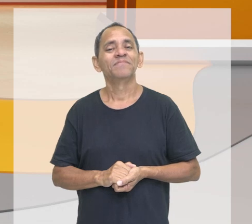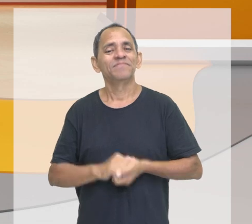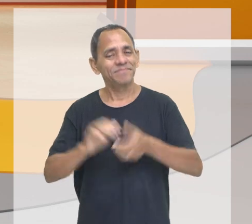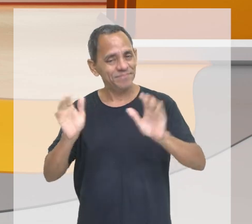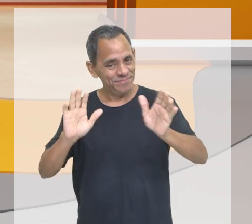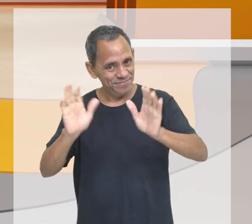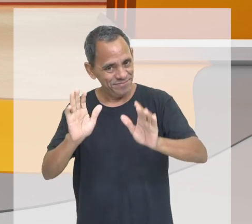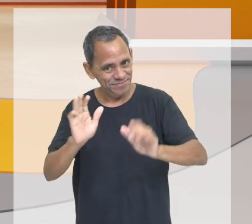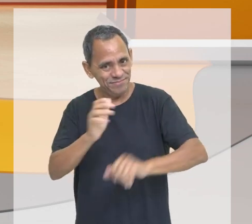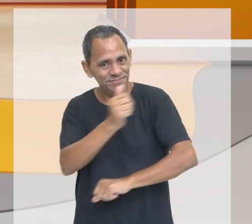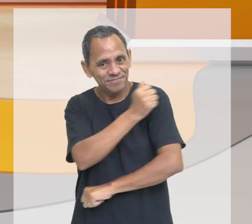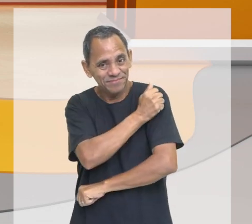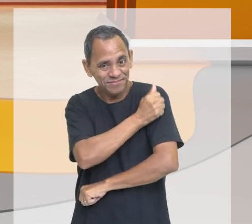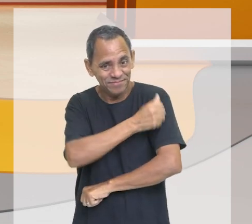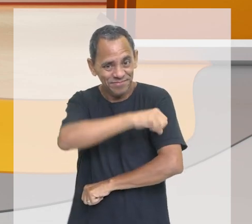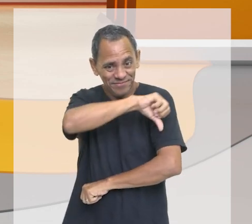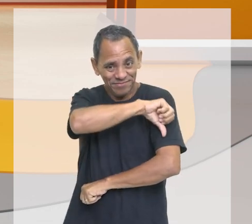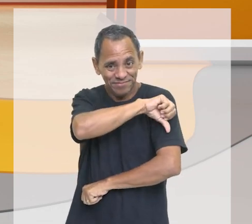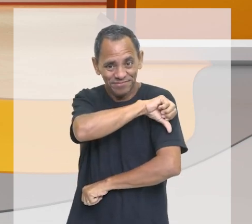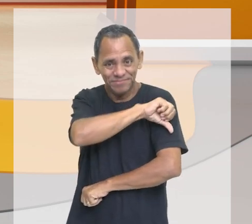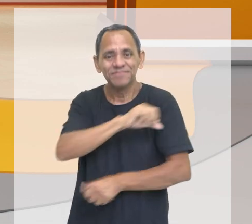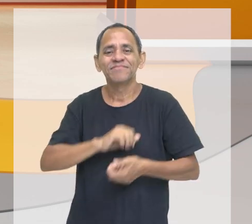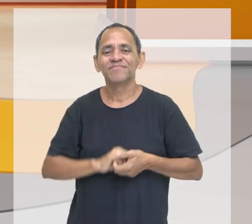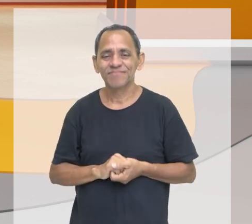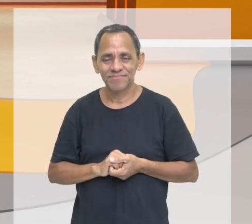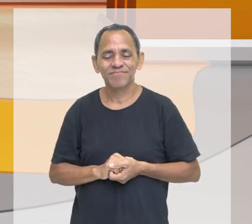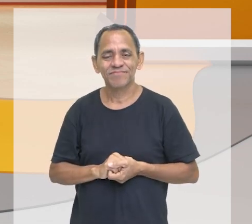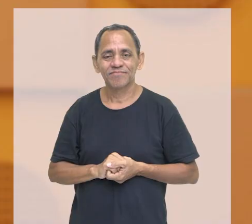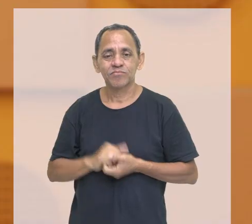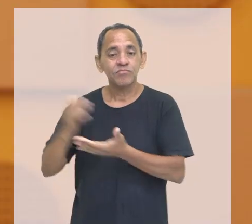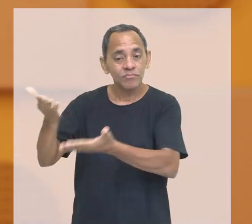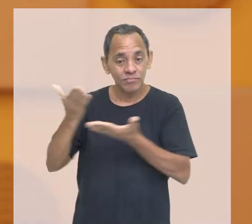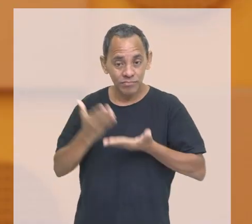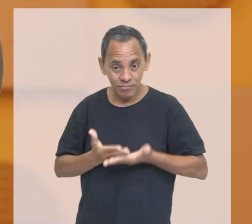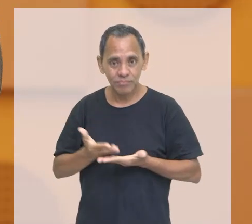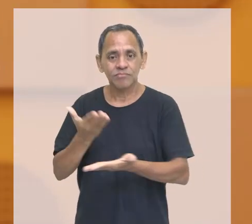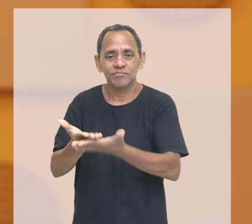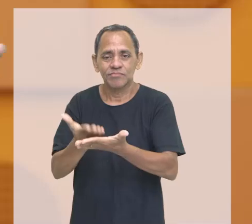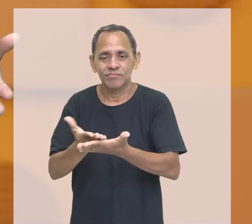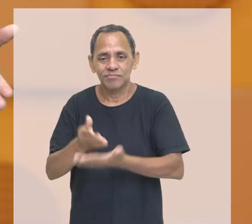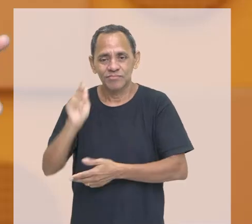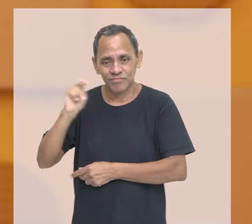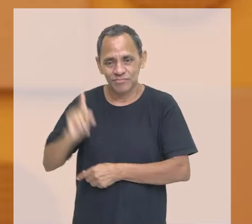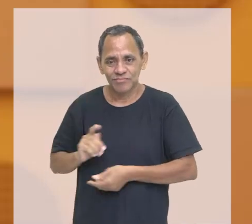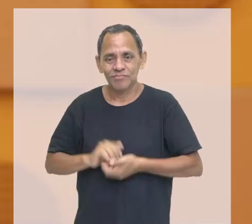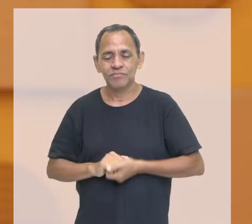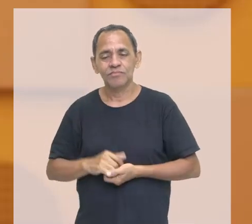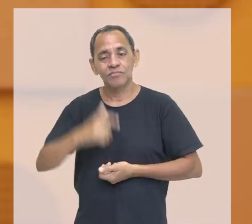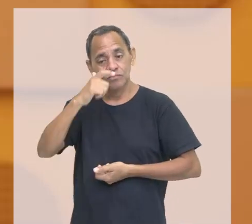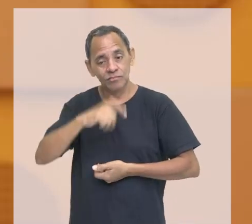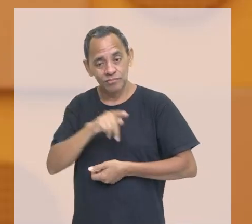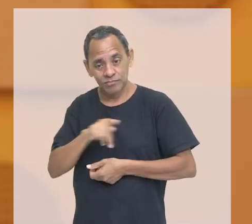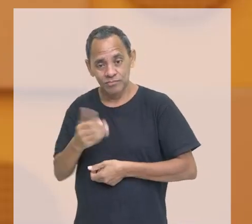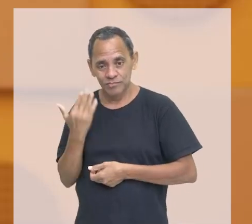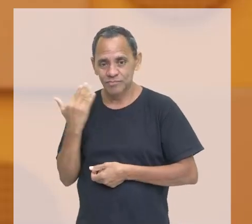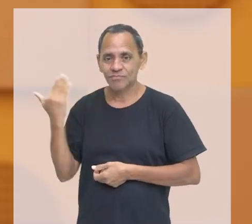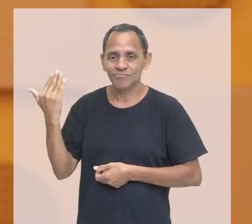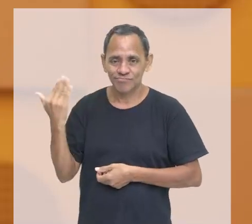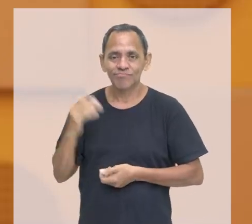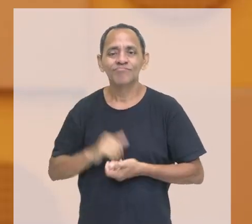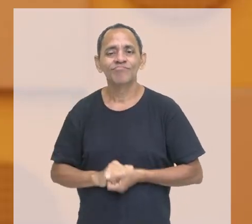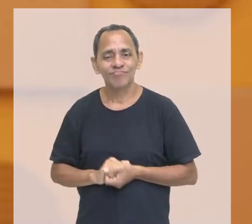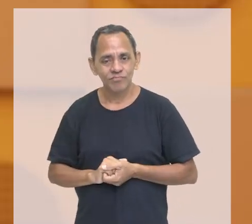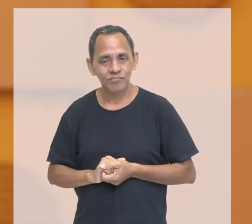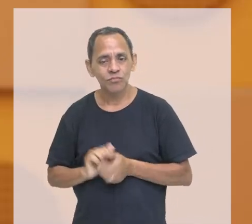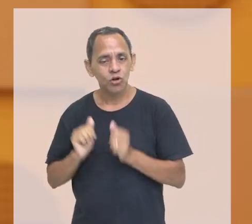Turminha boa do nono ano, sejam bem-vindos a mais uma aula de História. Eu sou o professor Ananias Carvalho, serei o seu